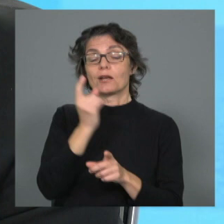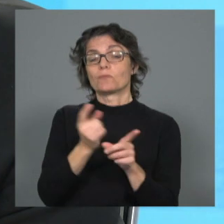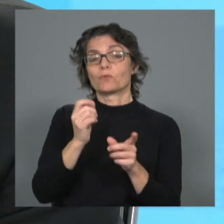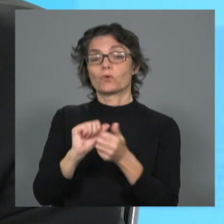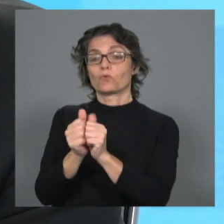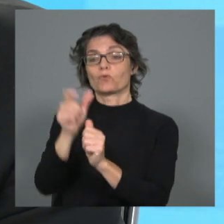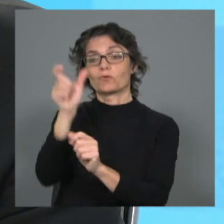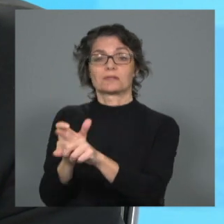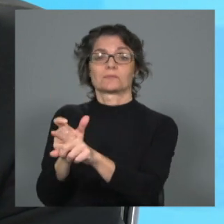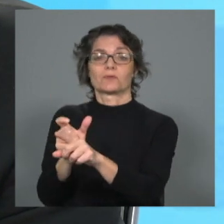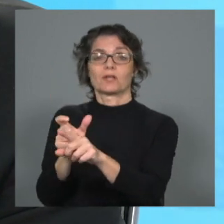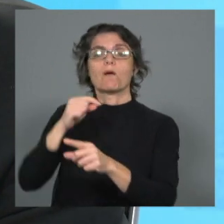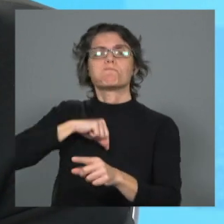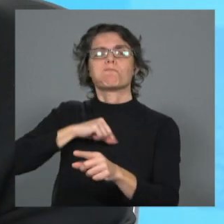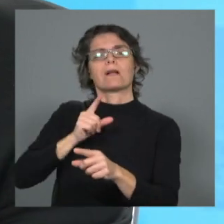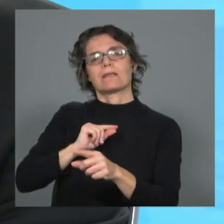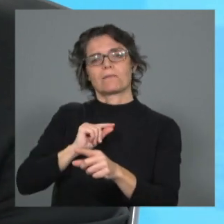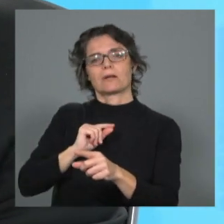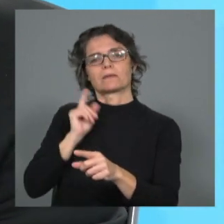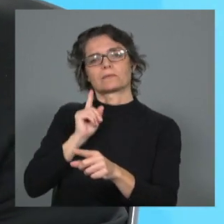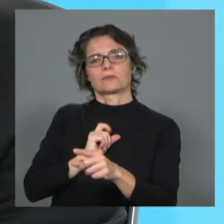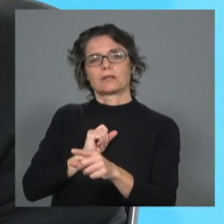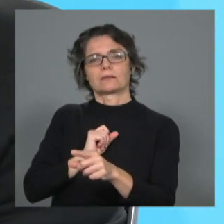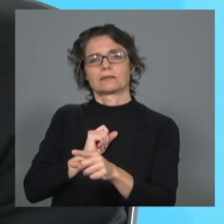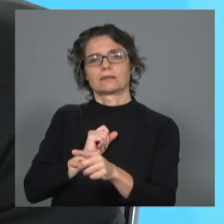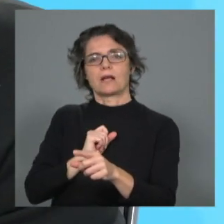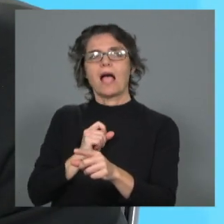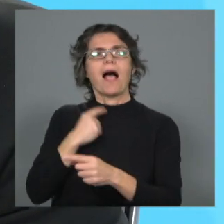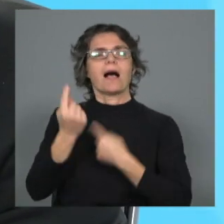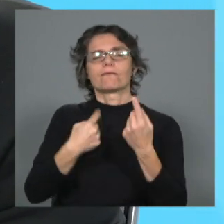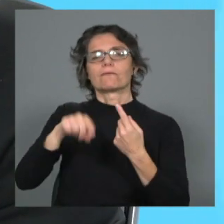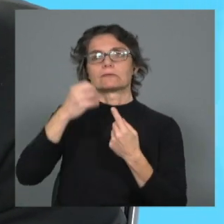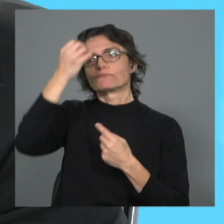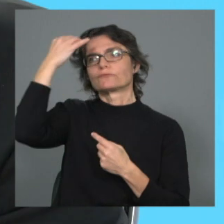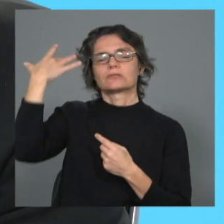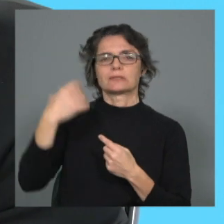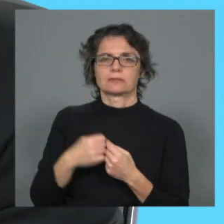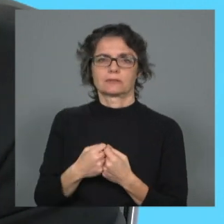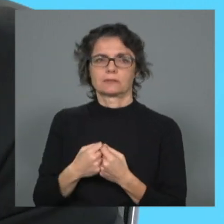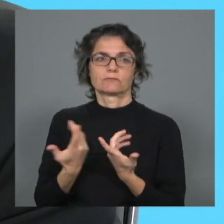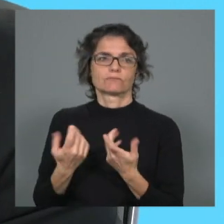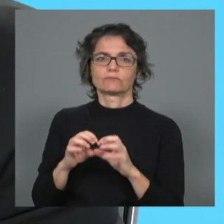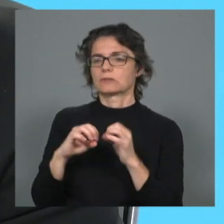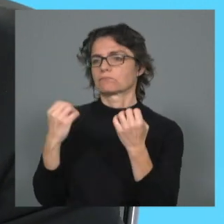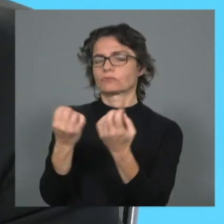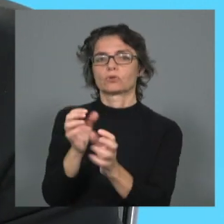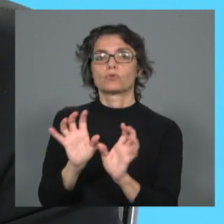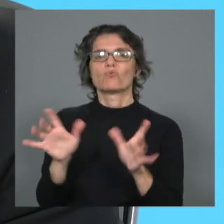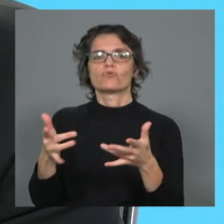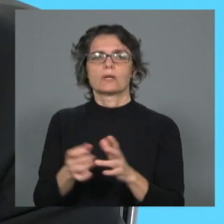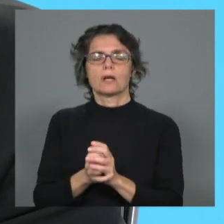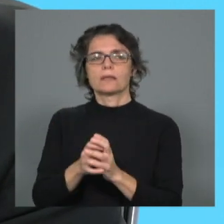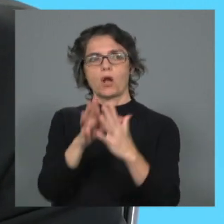esquecemos que às vezes as pessoas, as sociedades criam ídolos